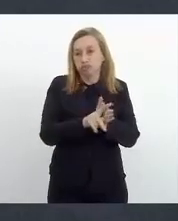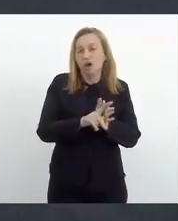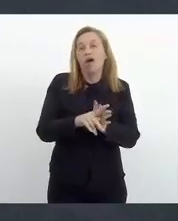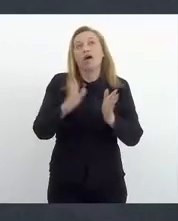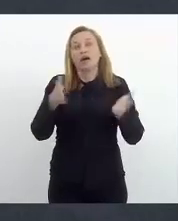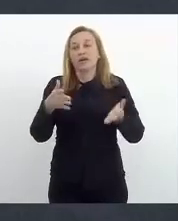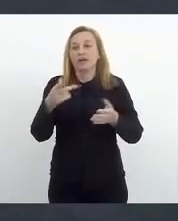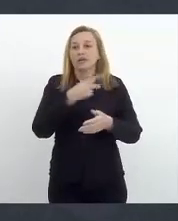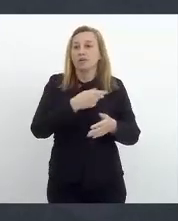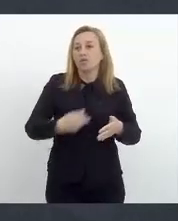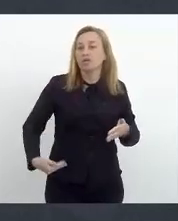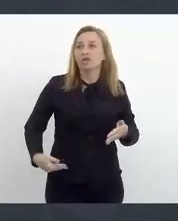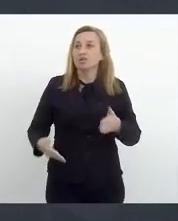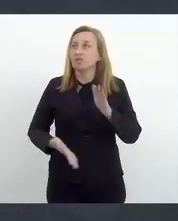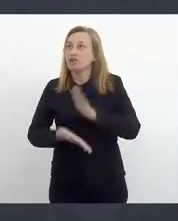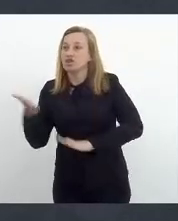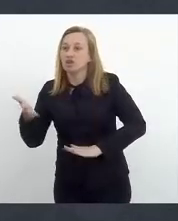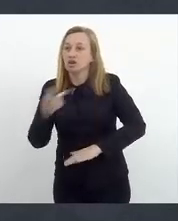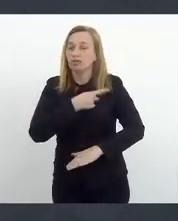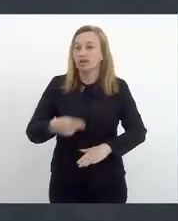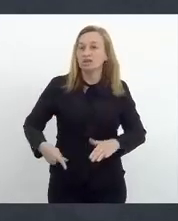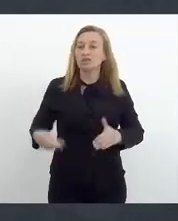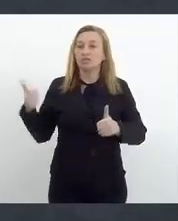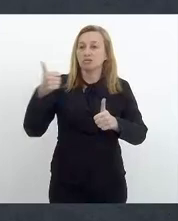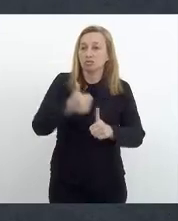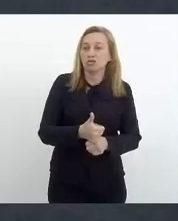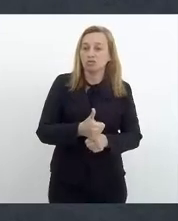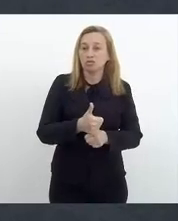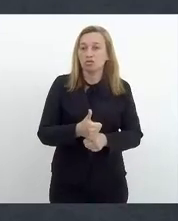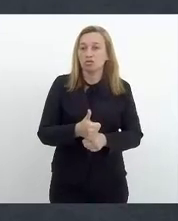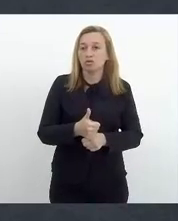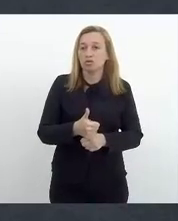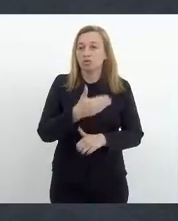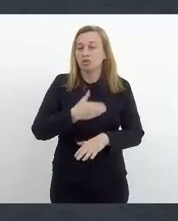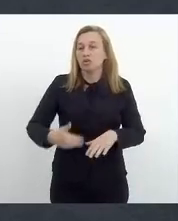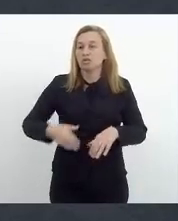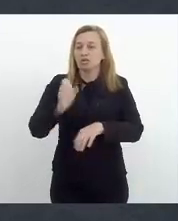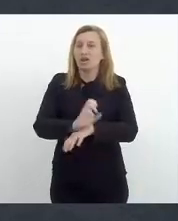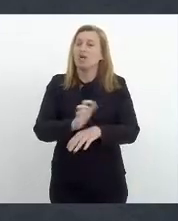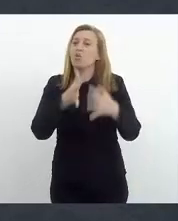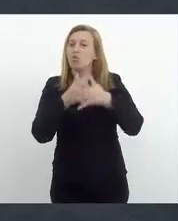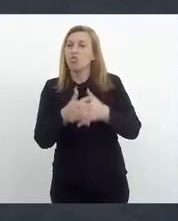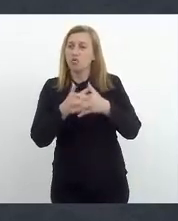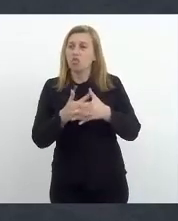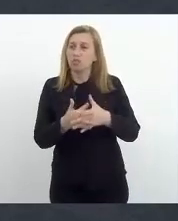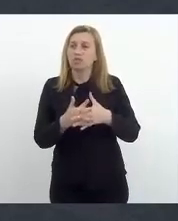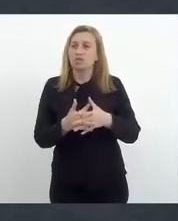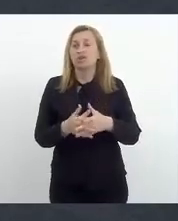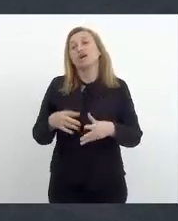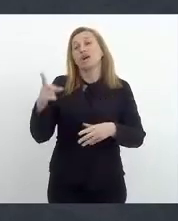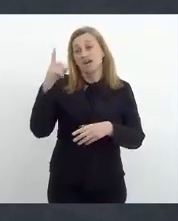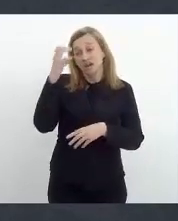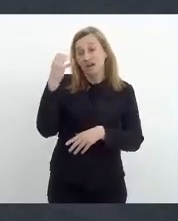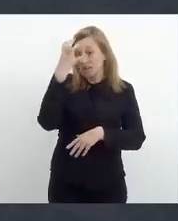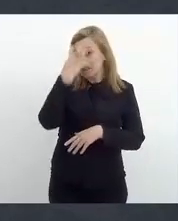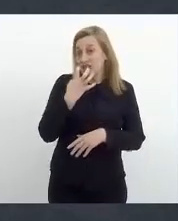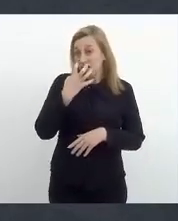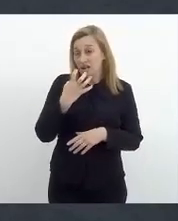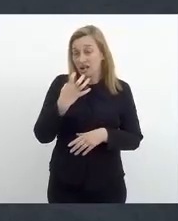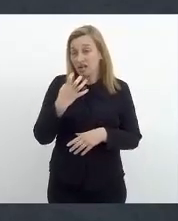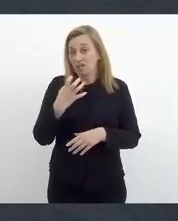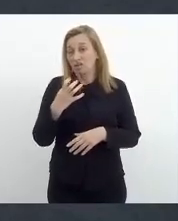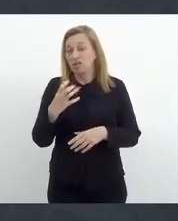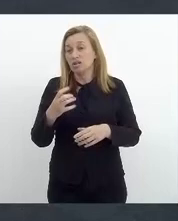parece que o governador vai fazer uma viagem é o presidente vai assumir o governo do estado e é isso complica o calendário isso é muito grave ao regime de recuperação fiscal